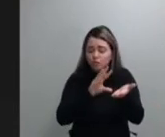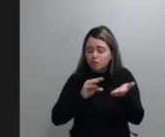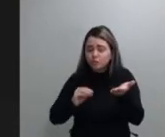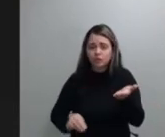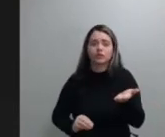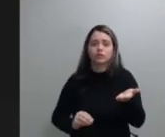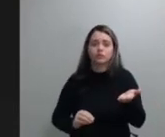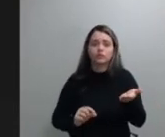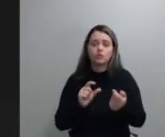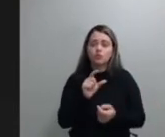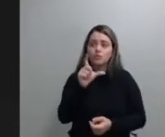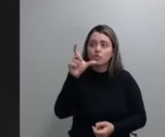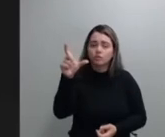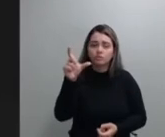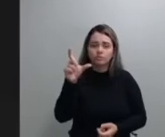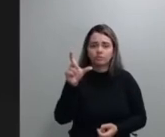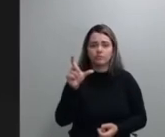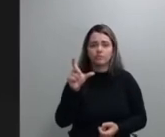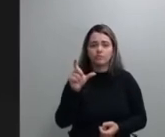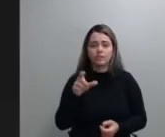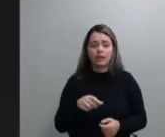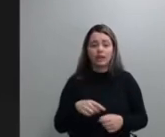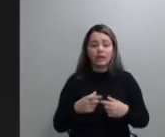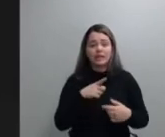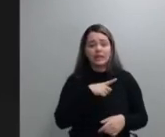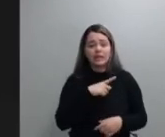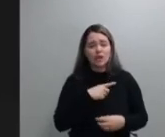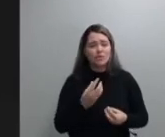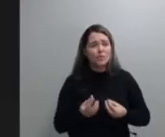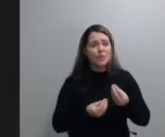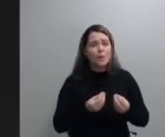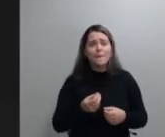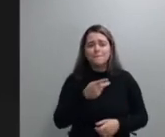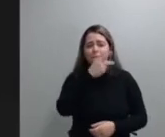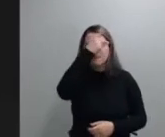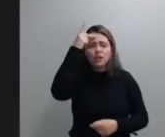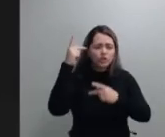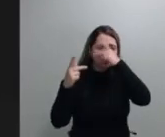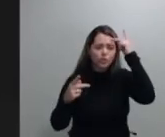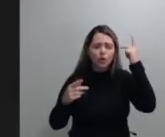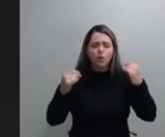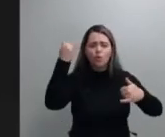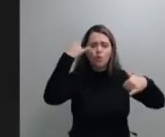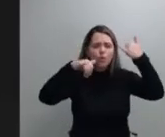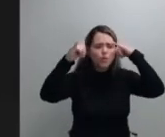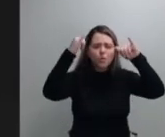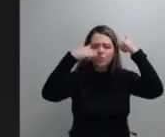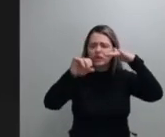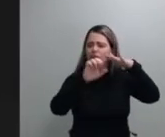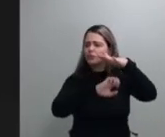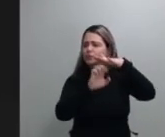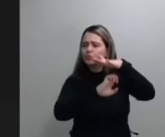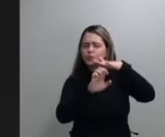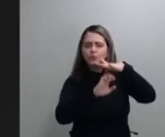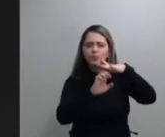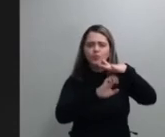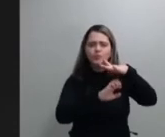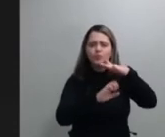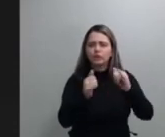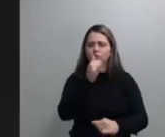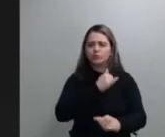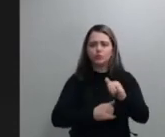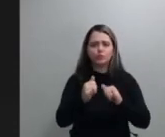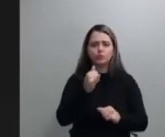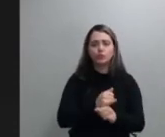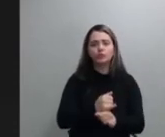aquisição isso é uma coisa que tem uma repercussão enorme para todas as empresas comercializam o colaborante e